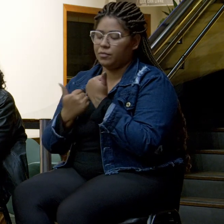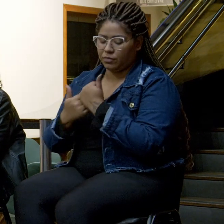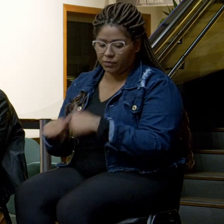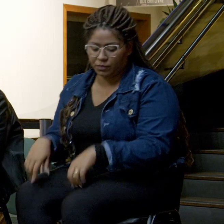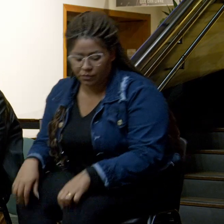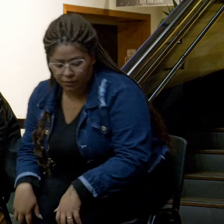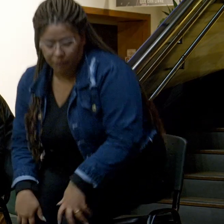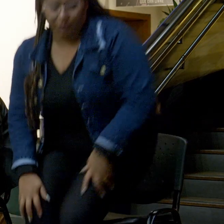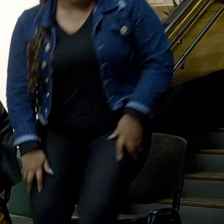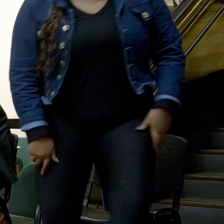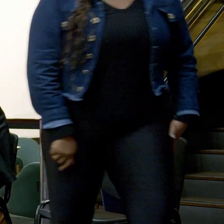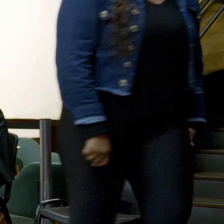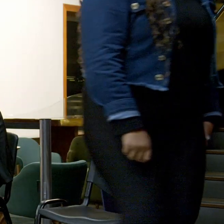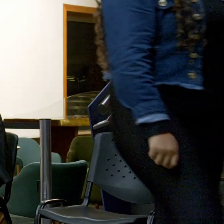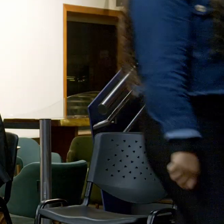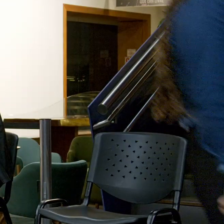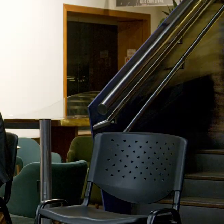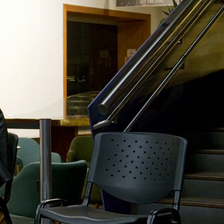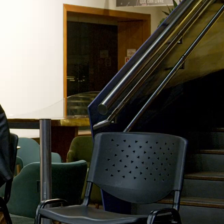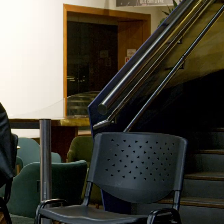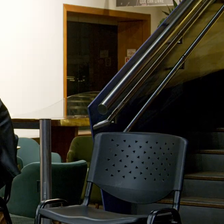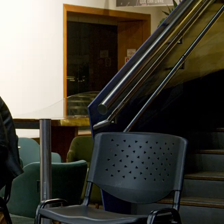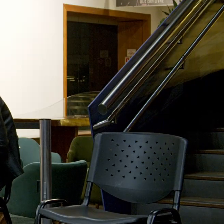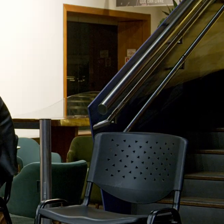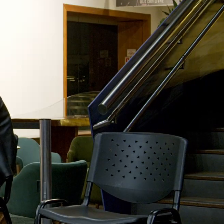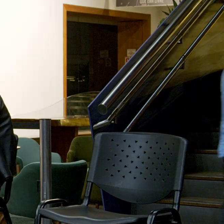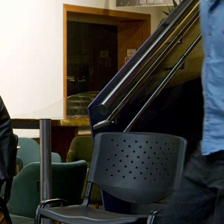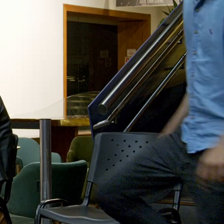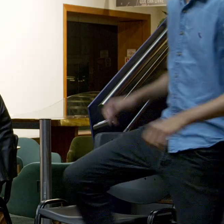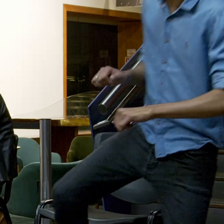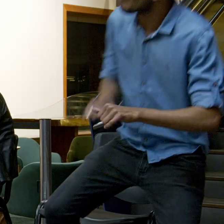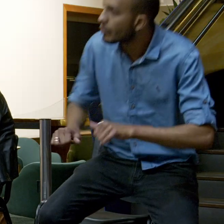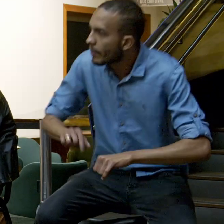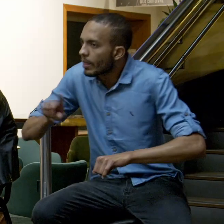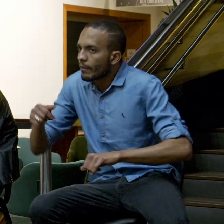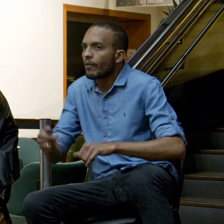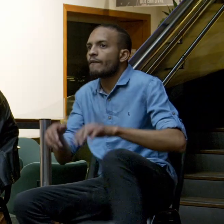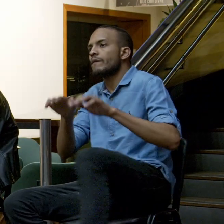Eu não sei, fico na dúvida. Talvez tenha mudado para permanecer igual, eu acho,